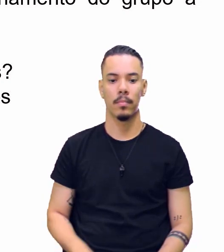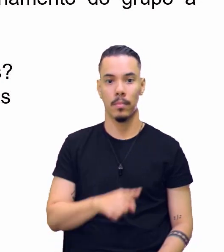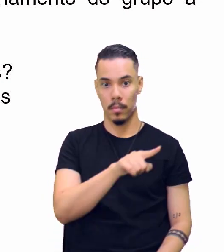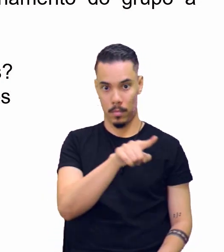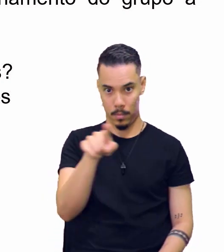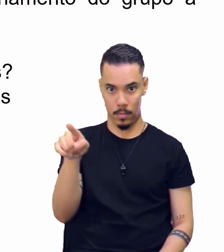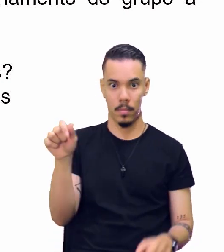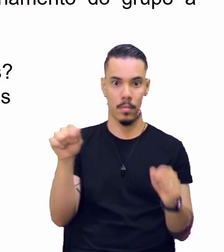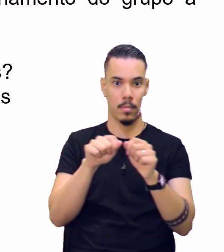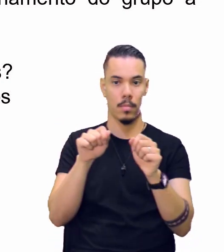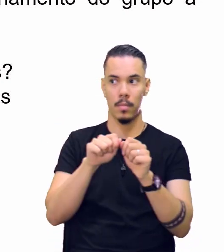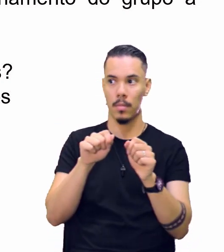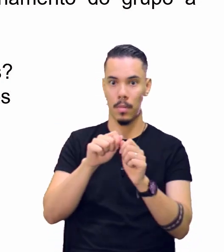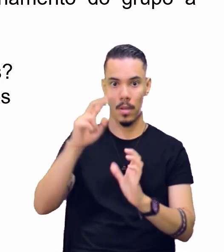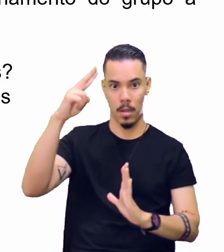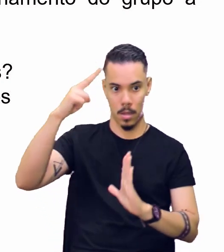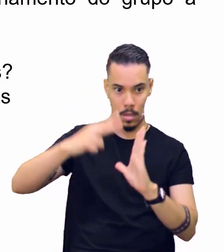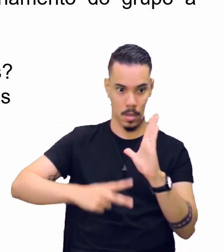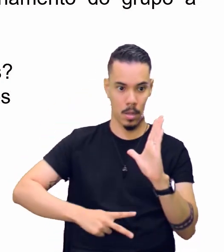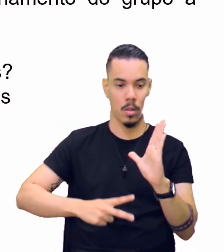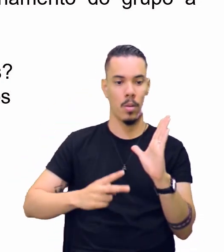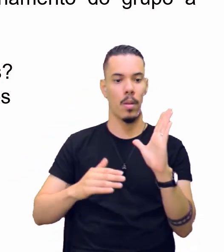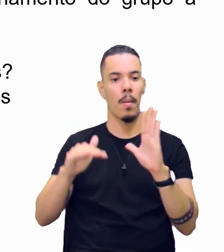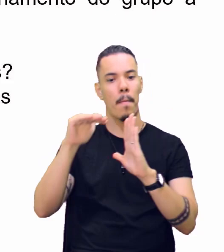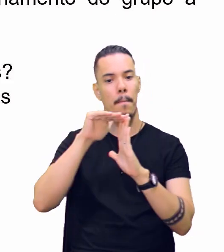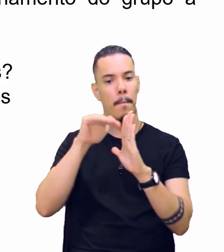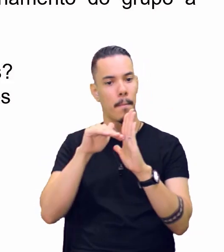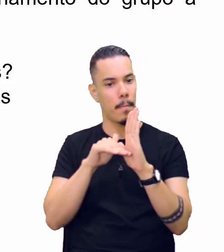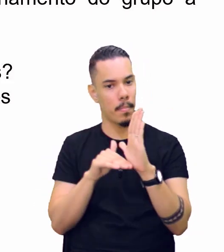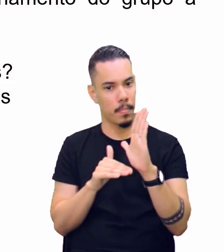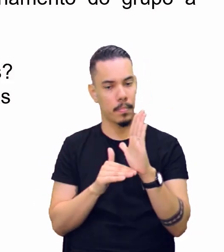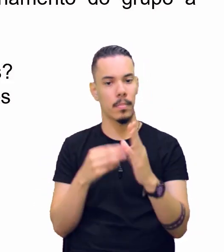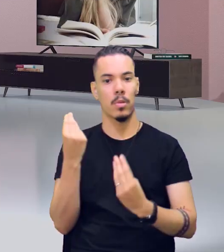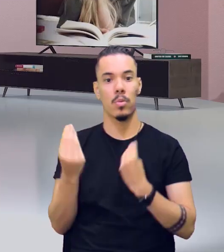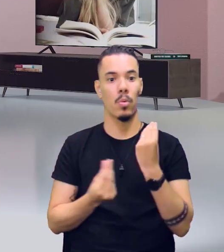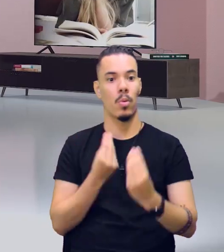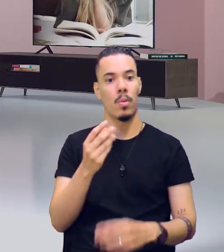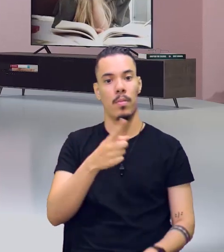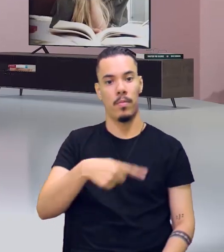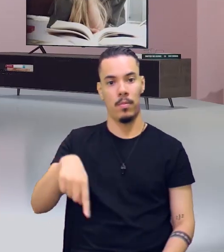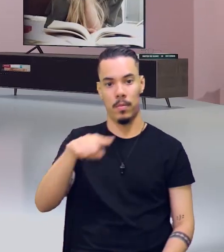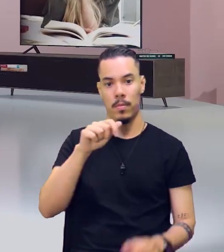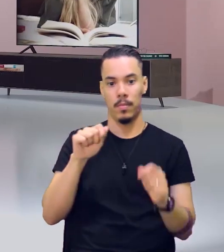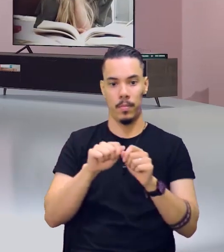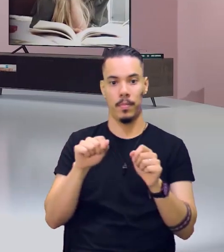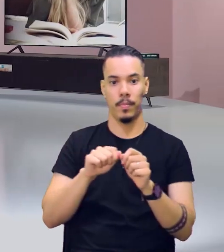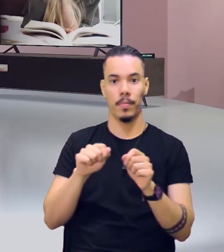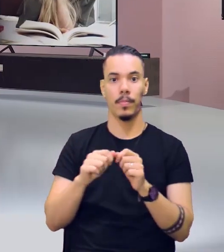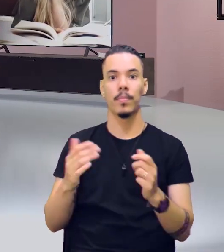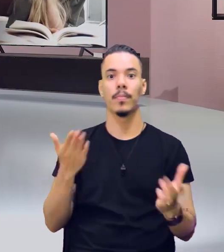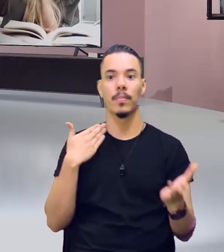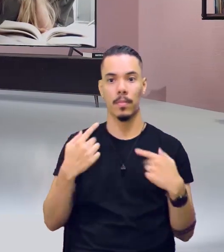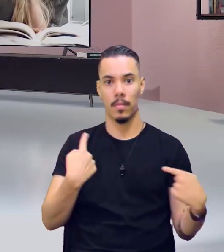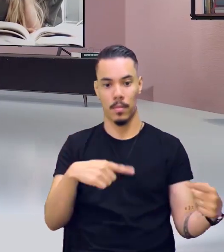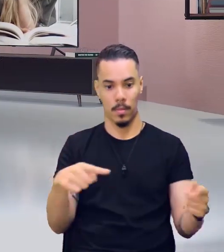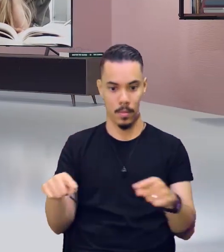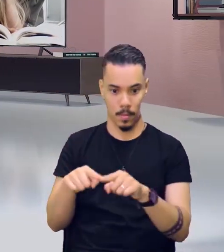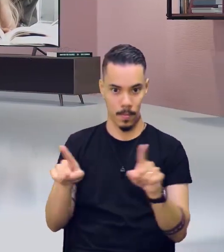vocês vão fazer a releitura, né, do passo a passo de como que você vai produzir esse debate em sala.